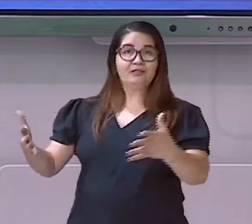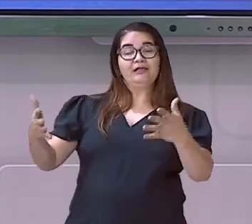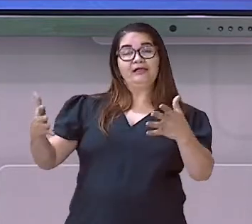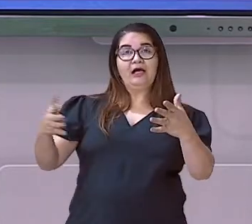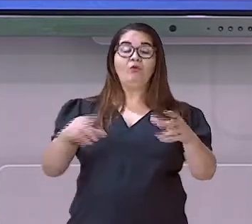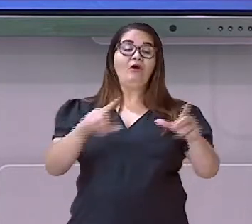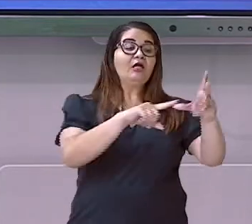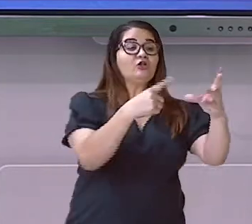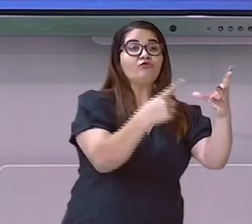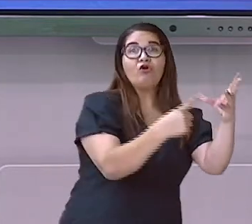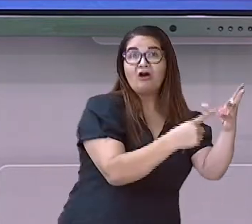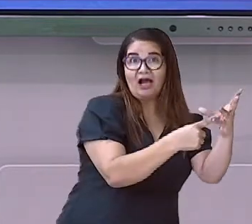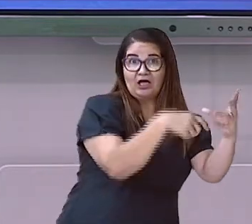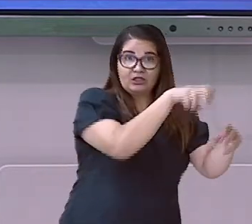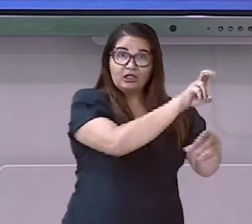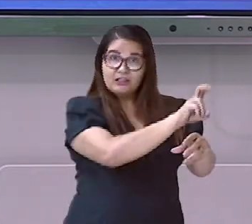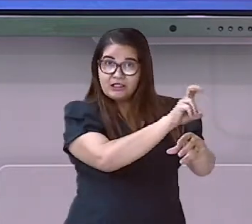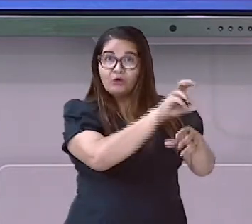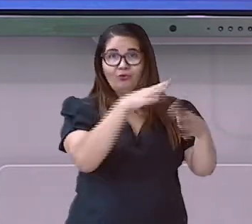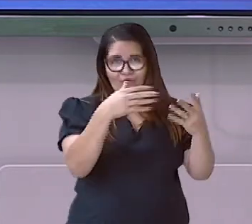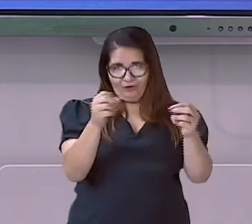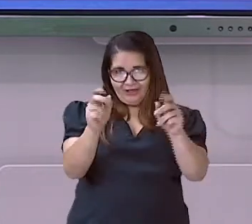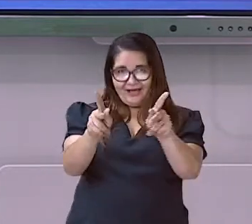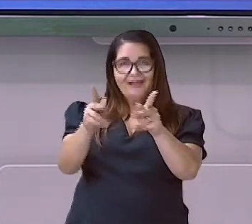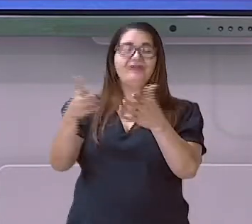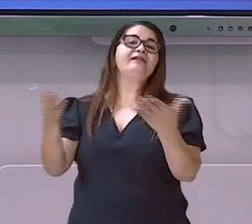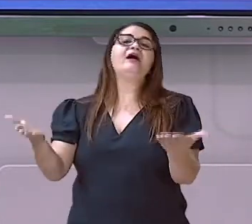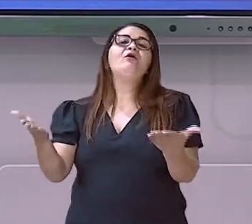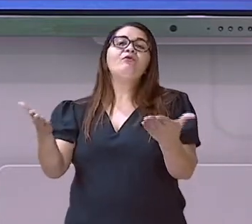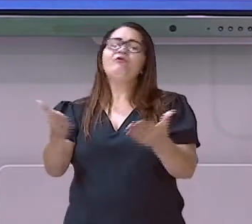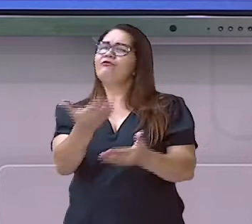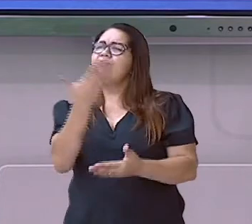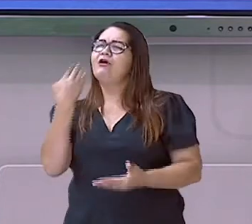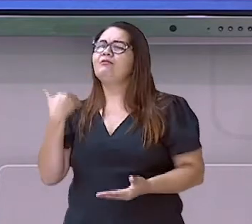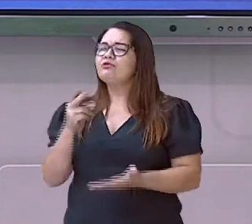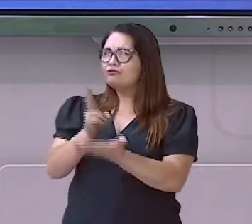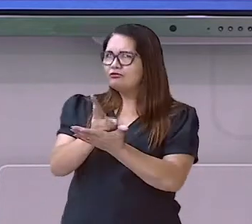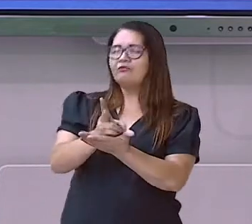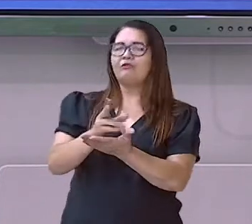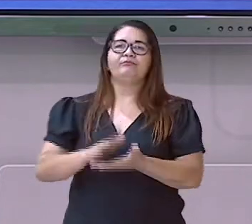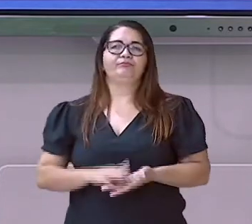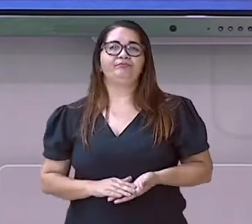são vogais são consoantes, certo? Vamos adiante?